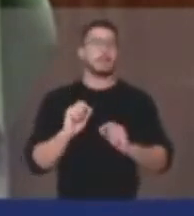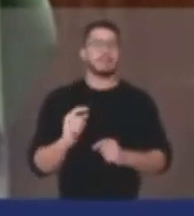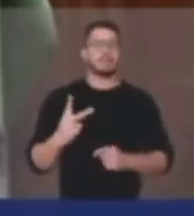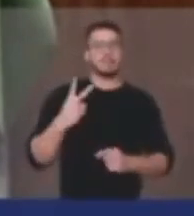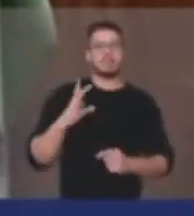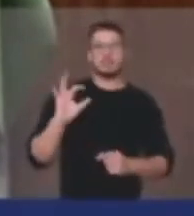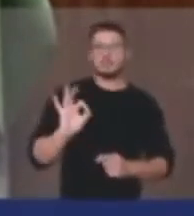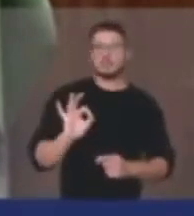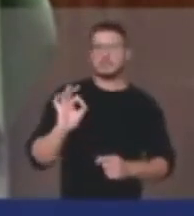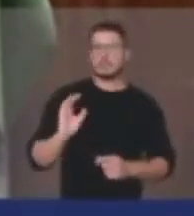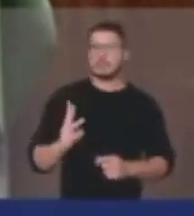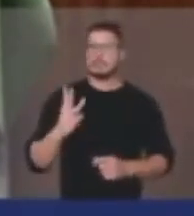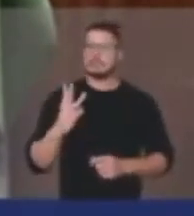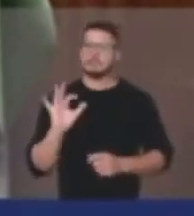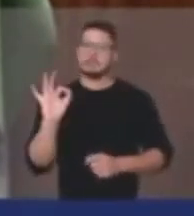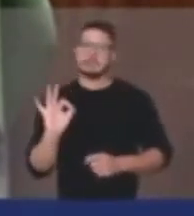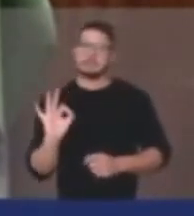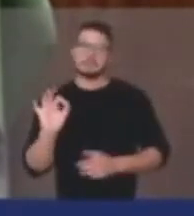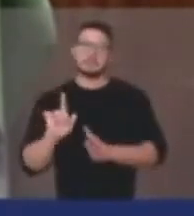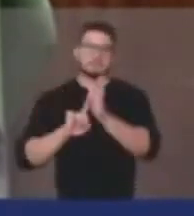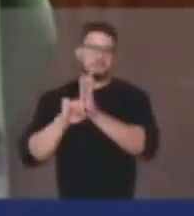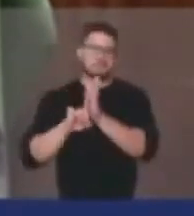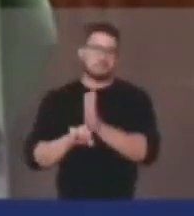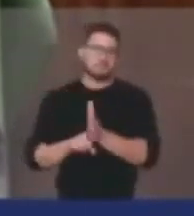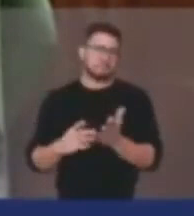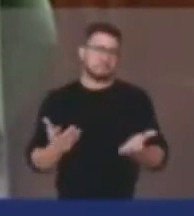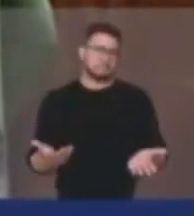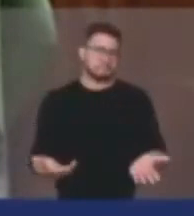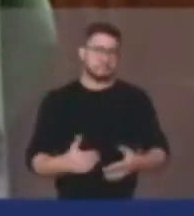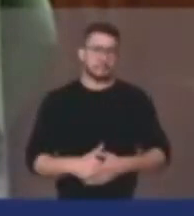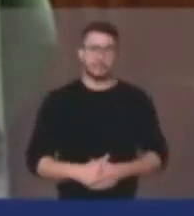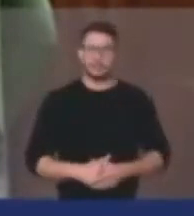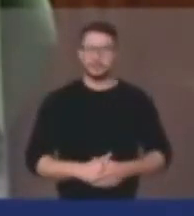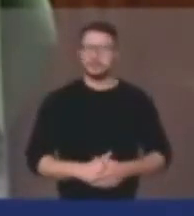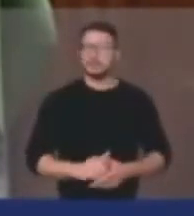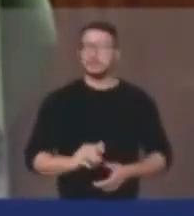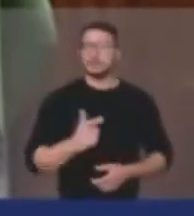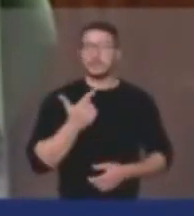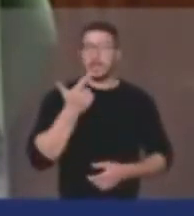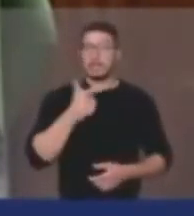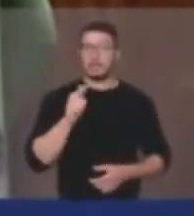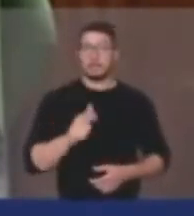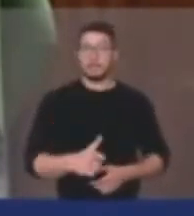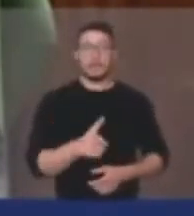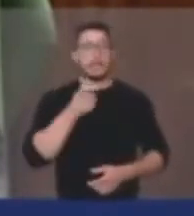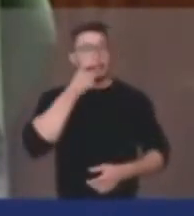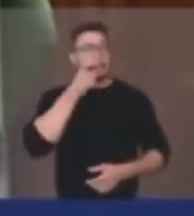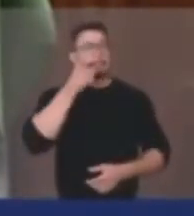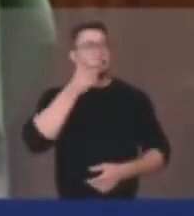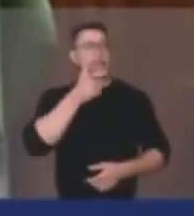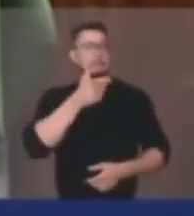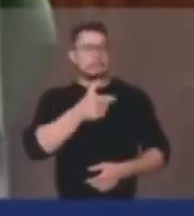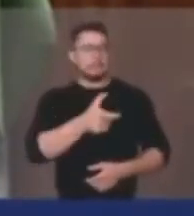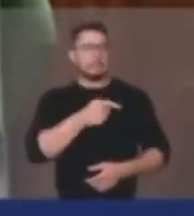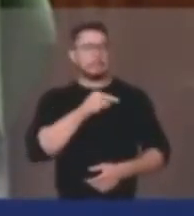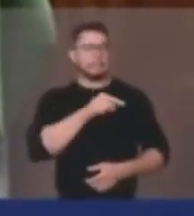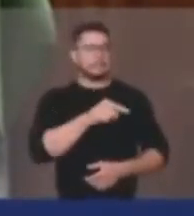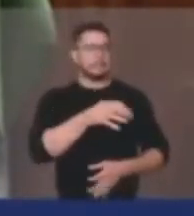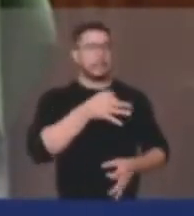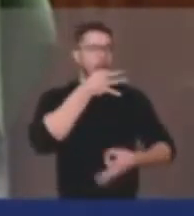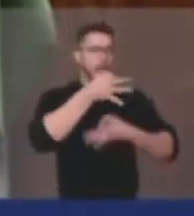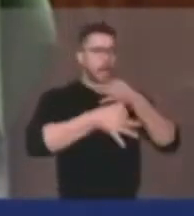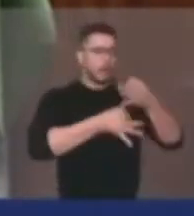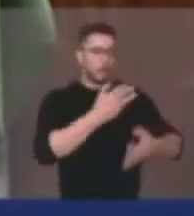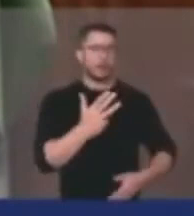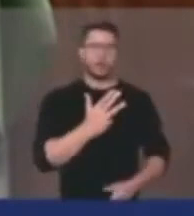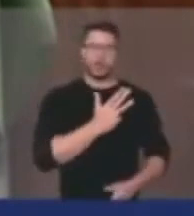das pesquisas. Ou seja, não tem interesse jornalístico a opinião de um pré-candidato com 40